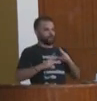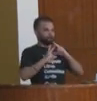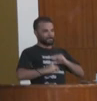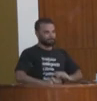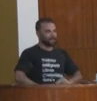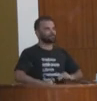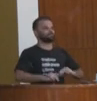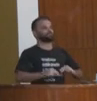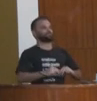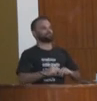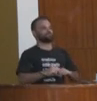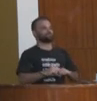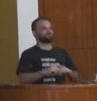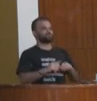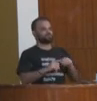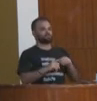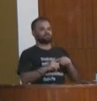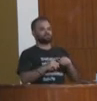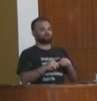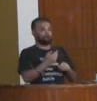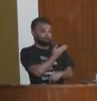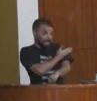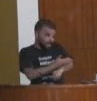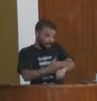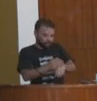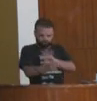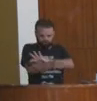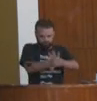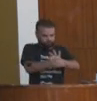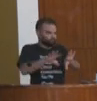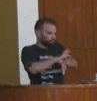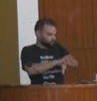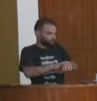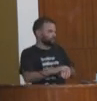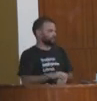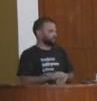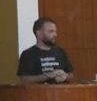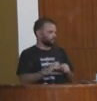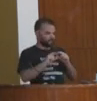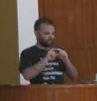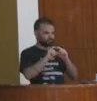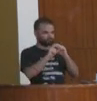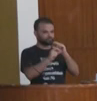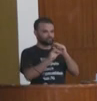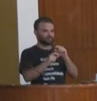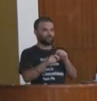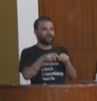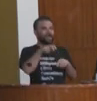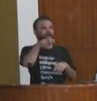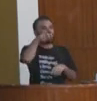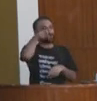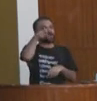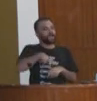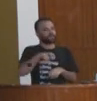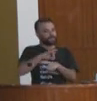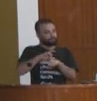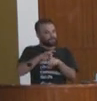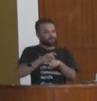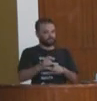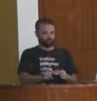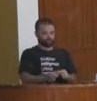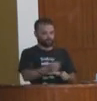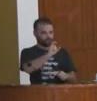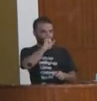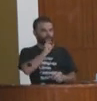né? E, enfim, atrás de mim uma cadeira preta e um microfone preto. Mas aí, retornando, gente, o que a gente pode colocar